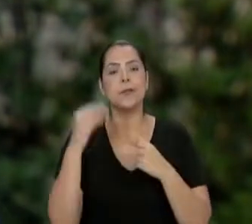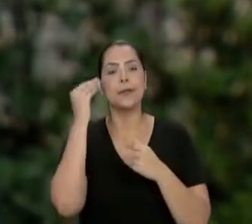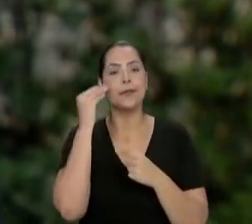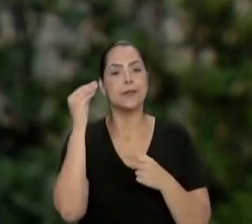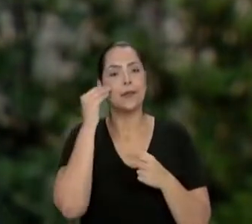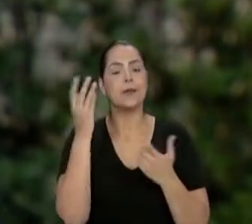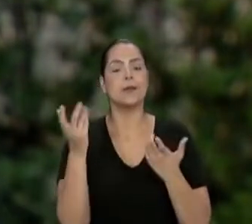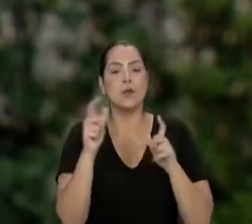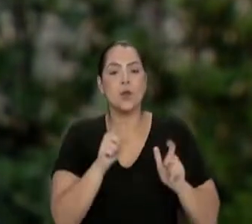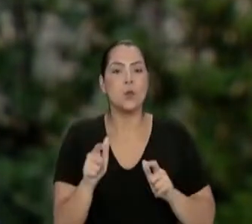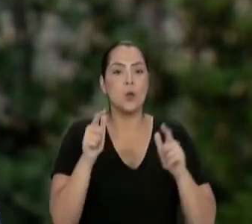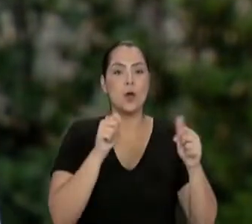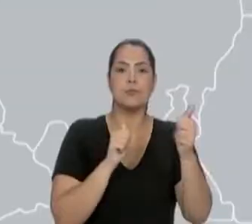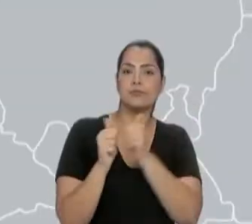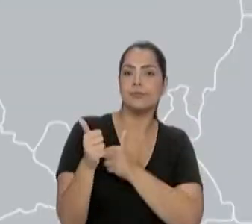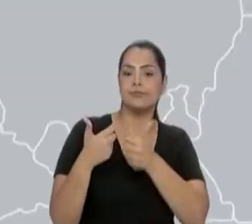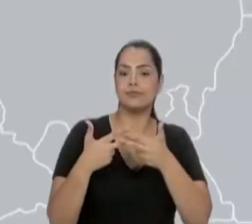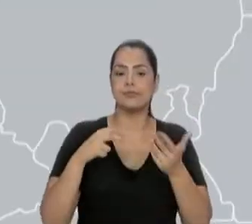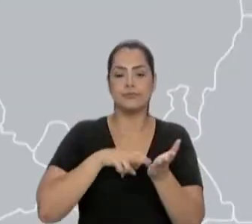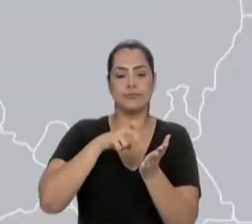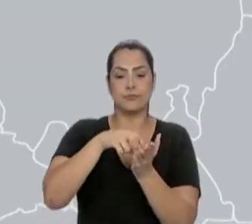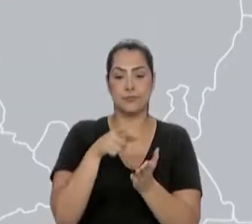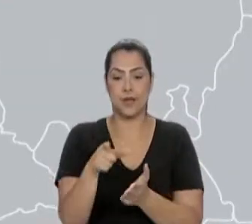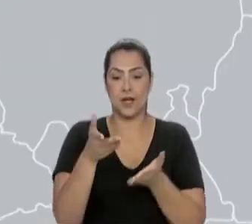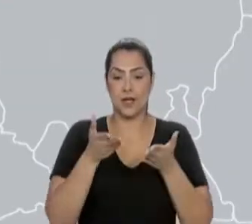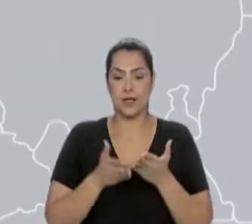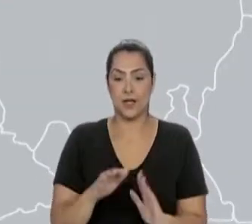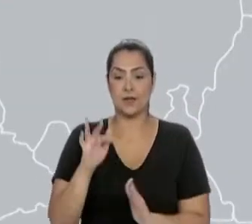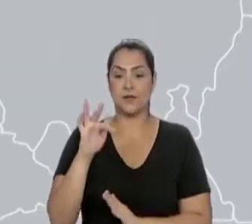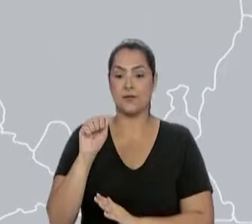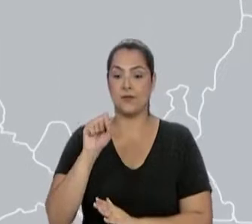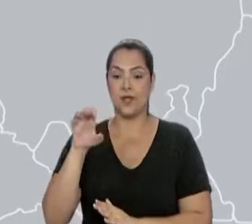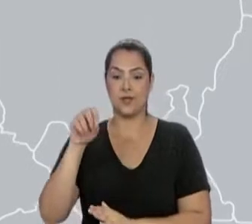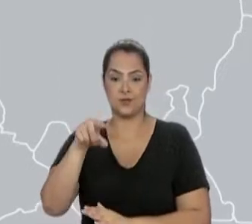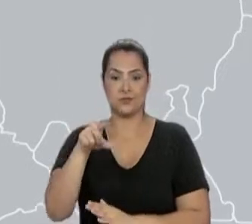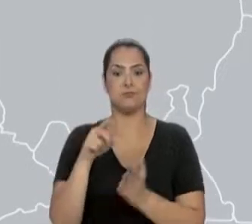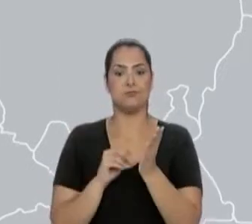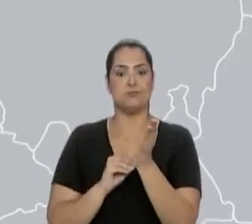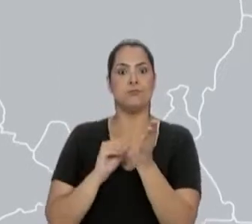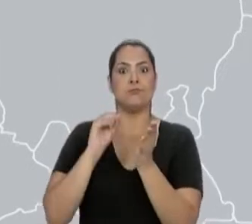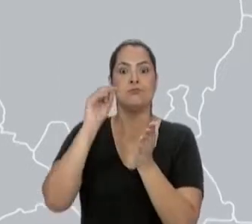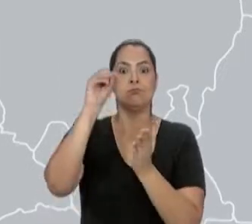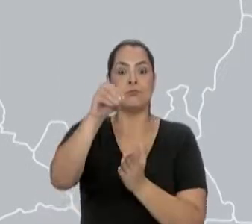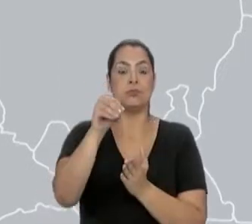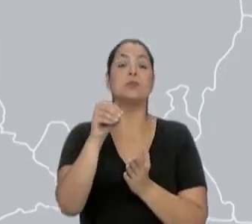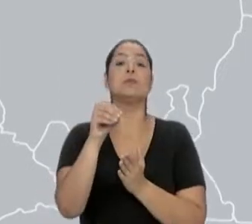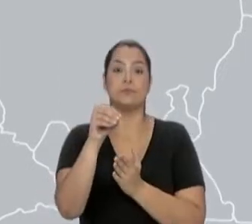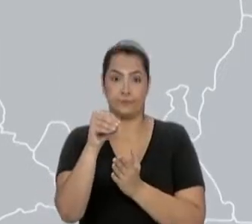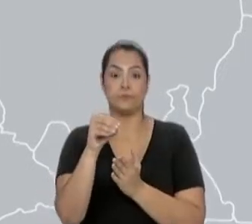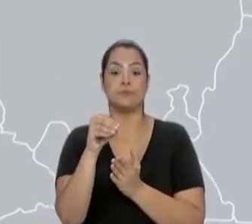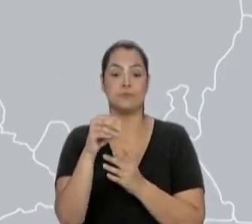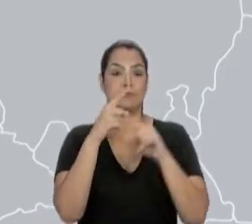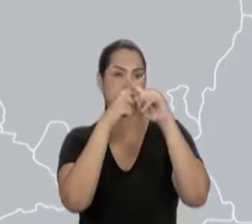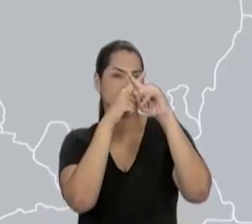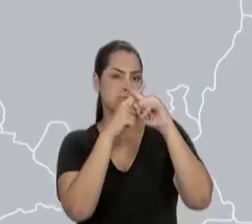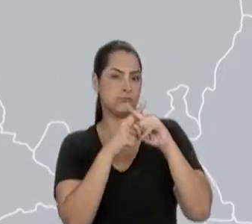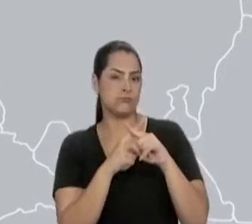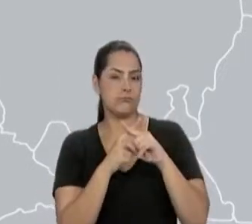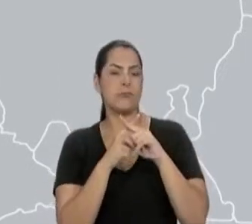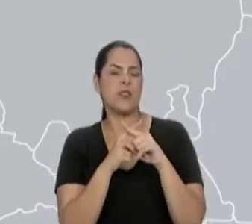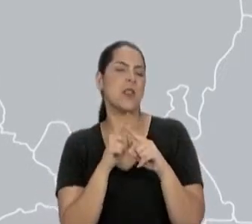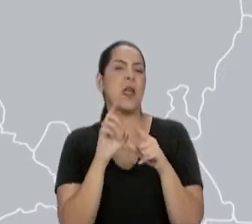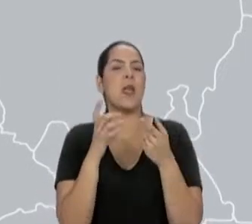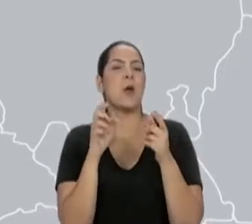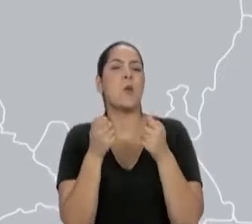mais espaço no atletismo. Nascida em Burkina Faso, a saltadora foi descoberta durante a Gymnasiade, uma espécie